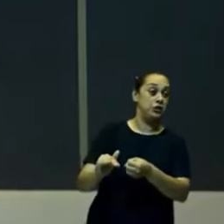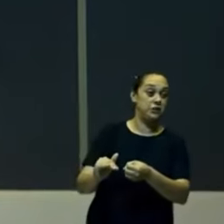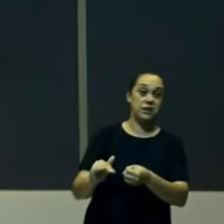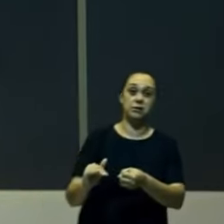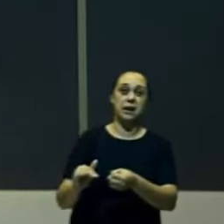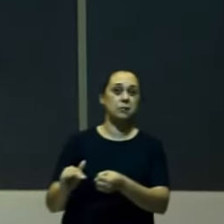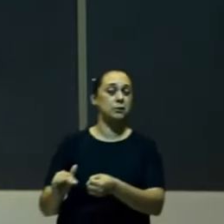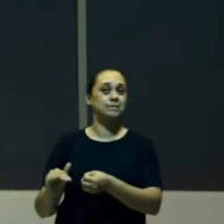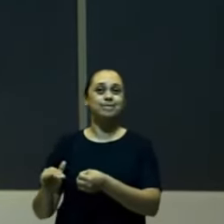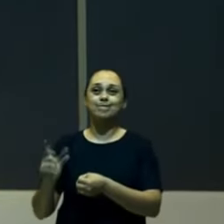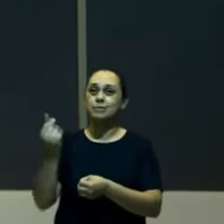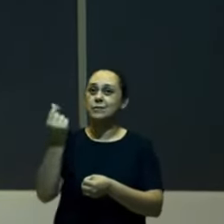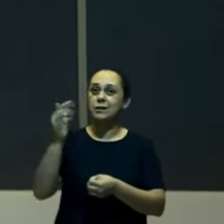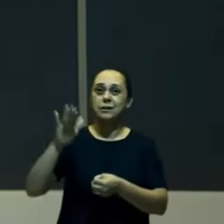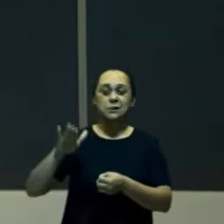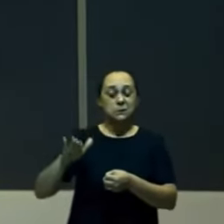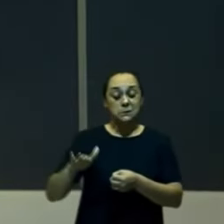algo tão lindo, irmãos.